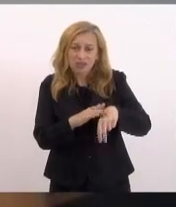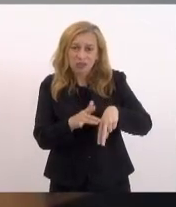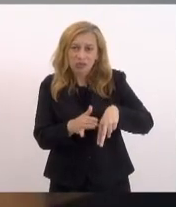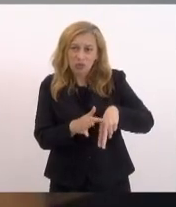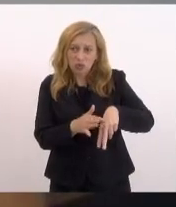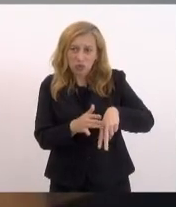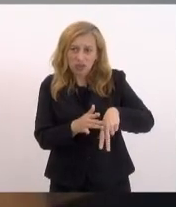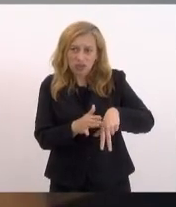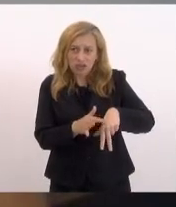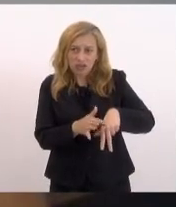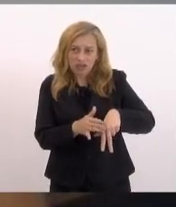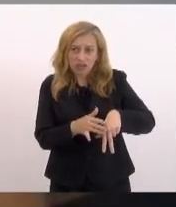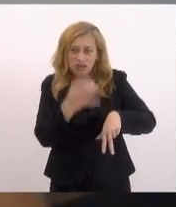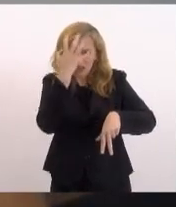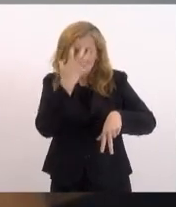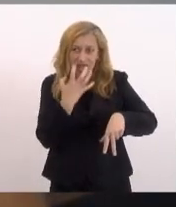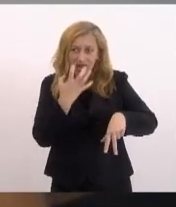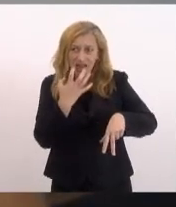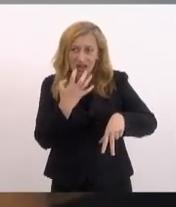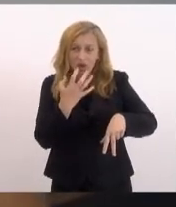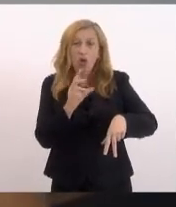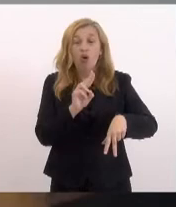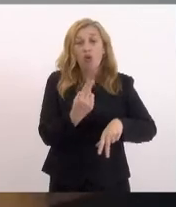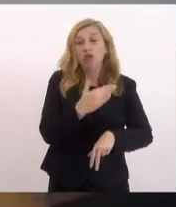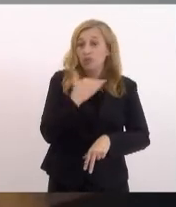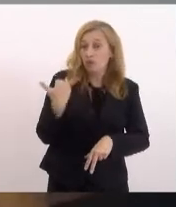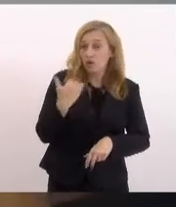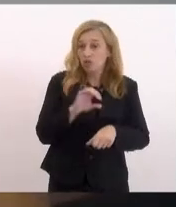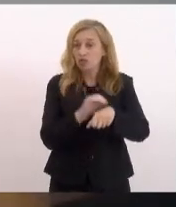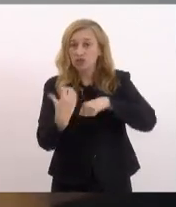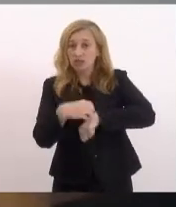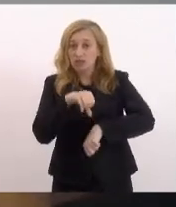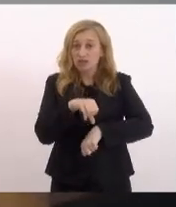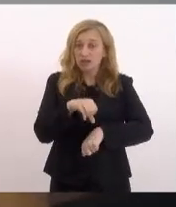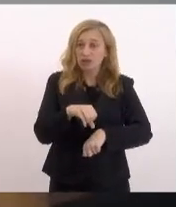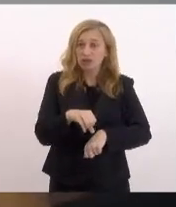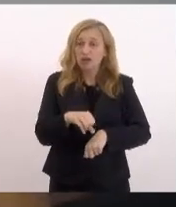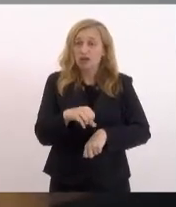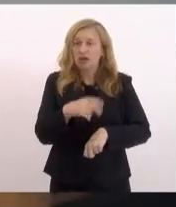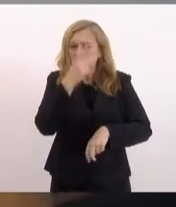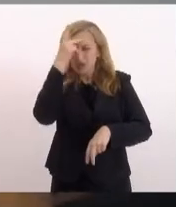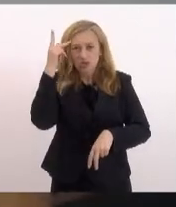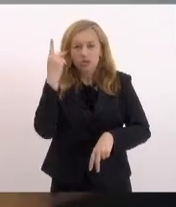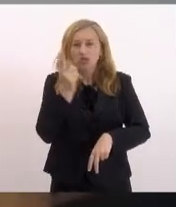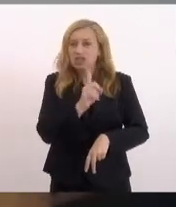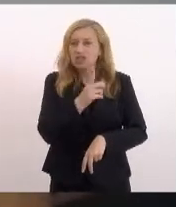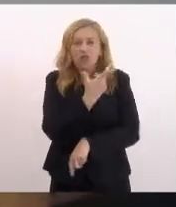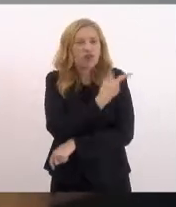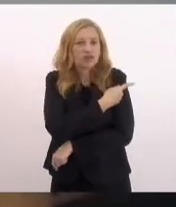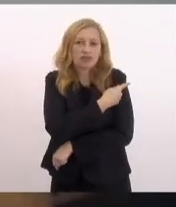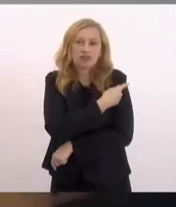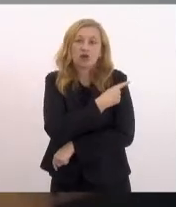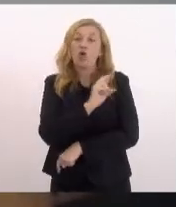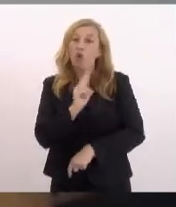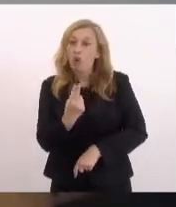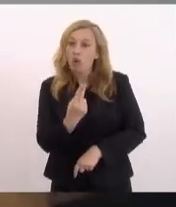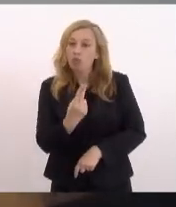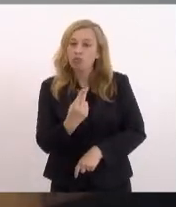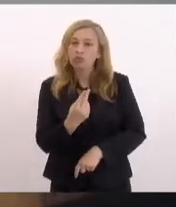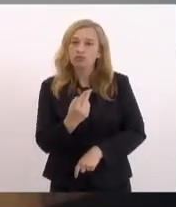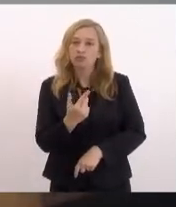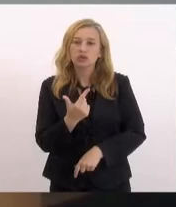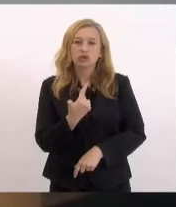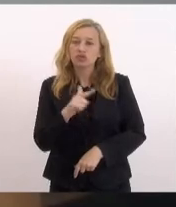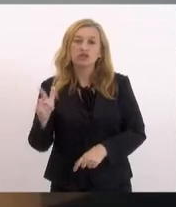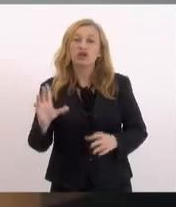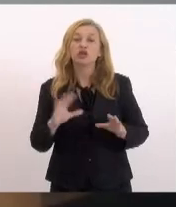ou que morrem ainda por Covid-19, são pacientes que não foram vacinados ou que, pelo menos, não completaram o